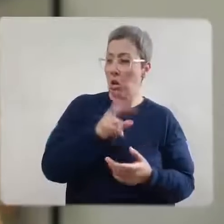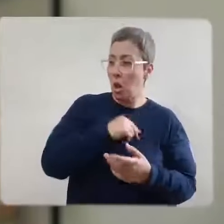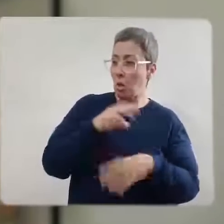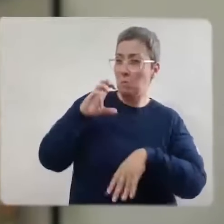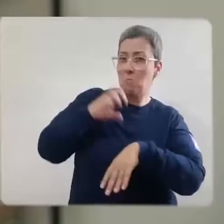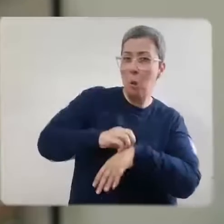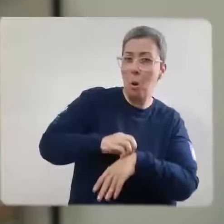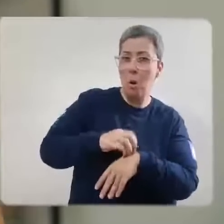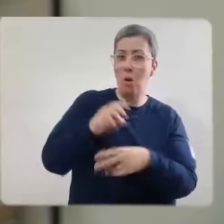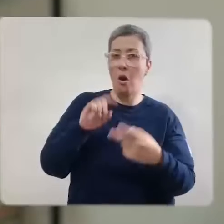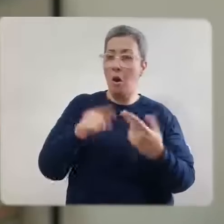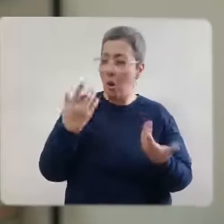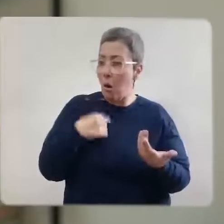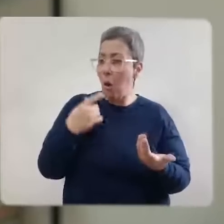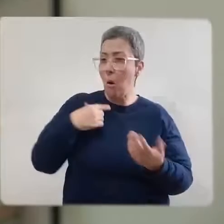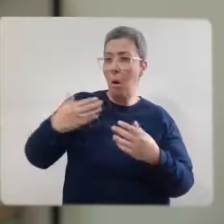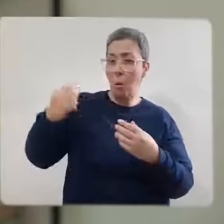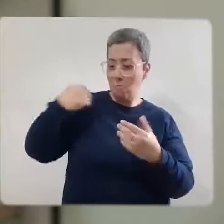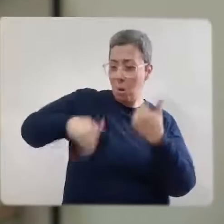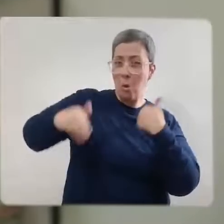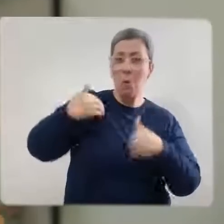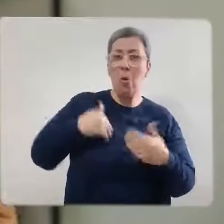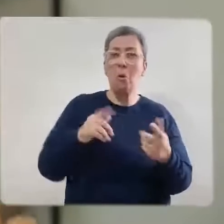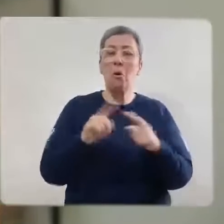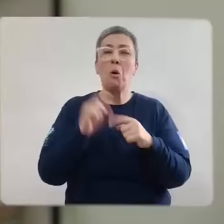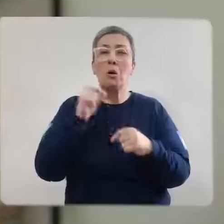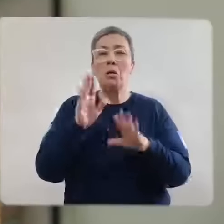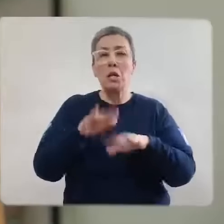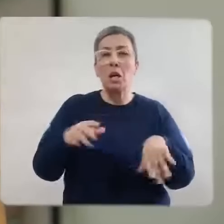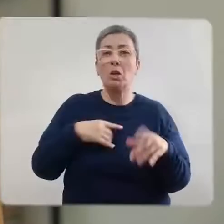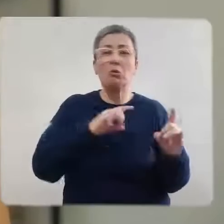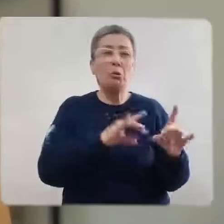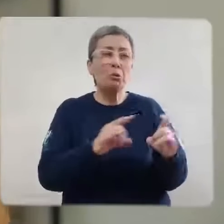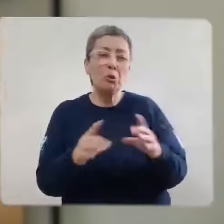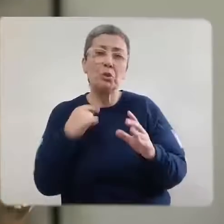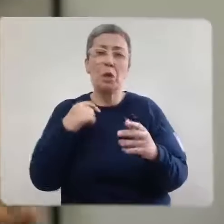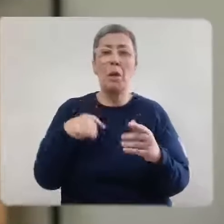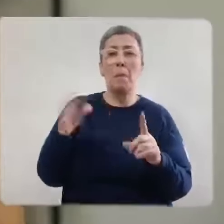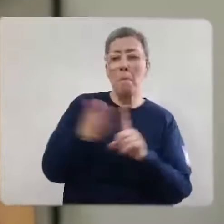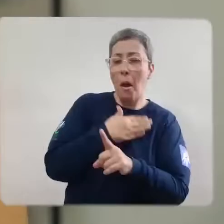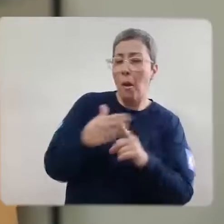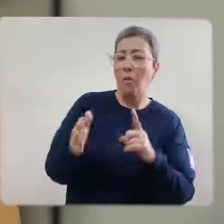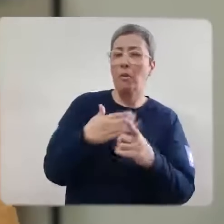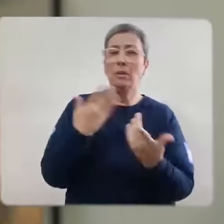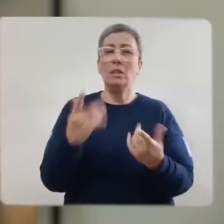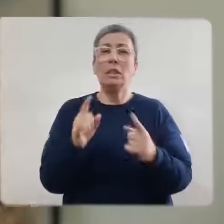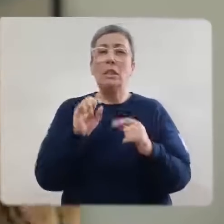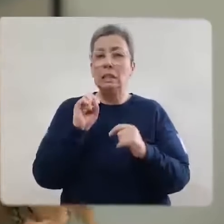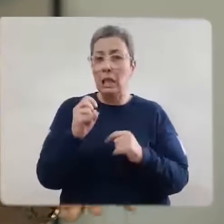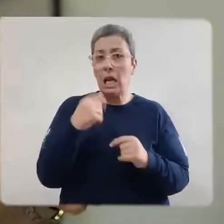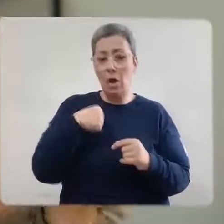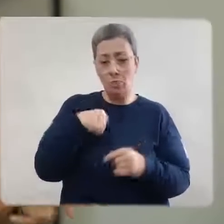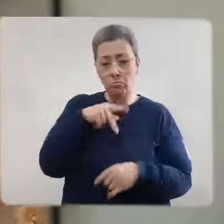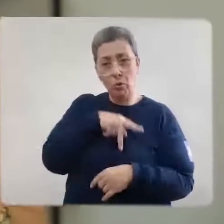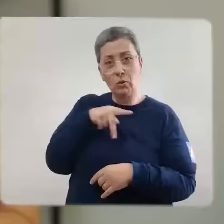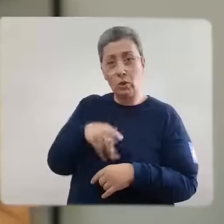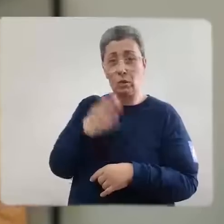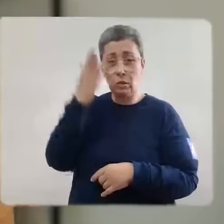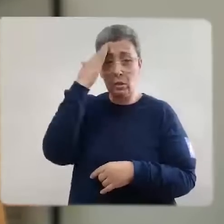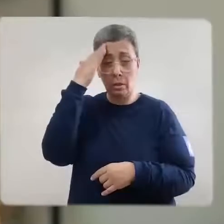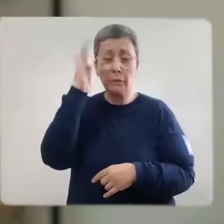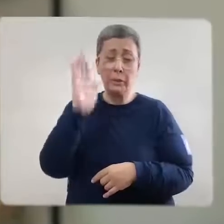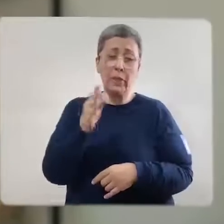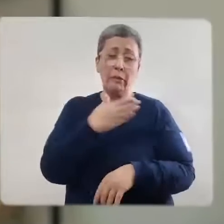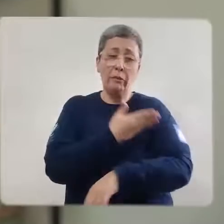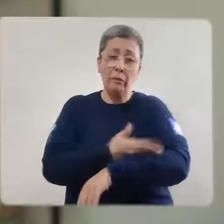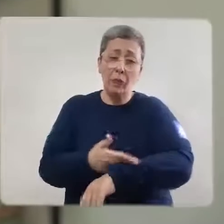Nossa, ele me mordeu, olha, ele me machucou, ai, essa criança todo dia chega e bate em alguém. Se eu, professora, já sei que